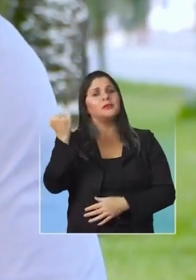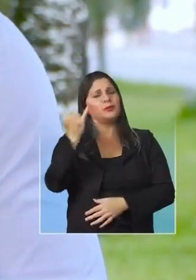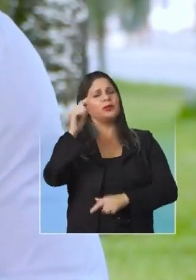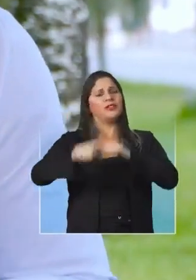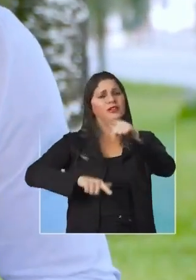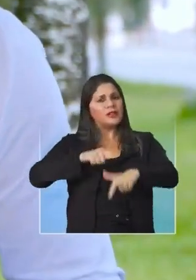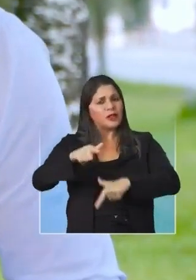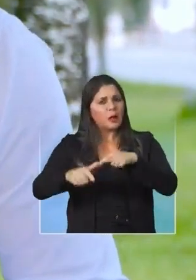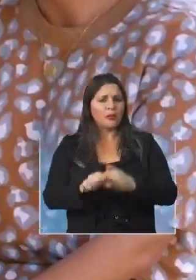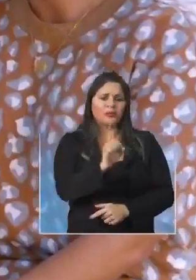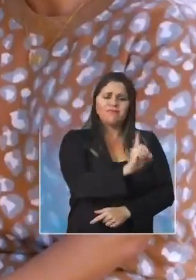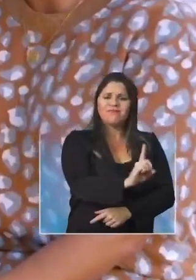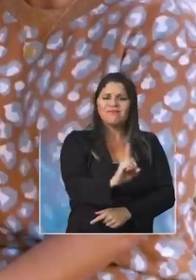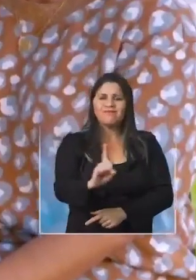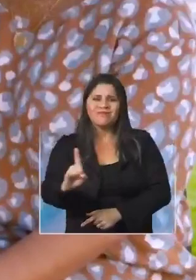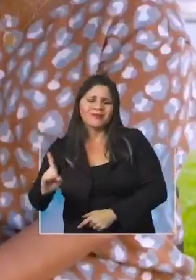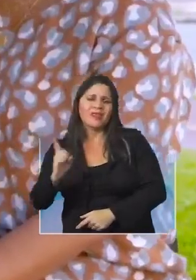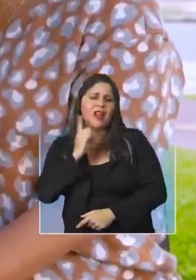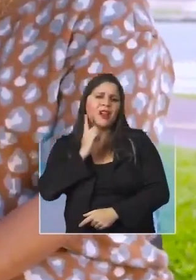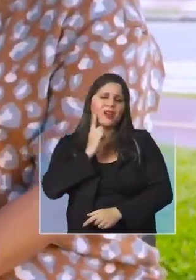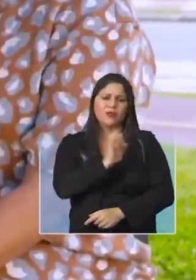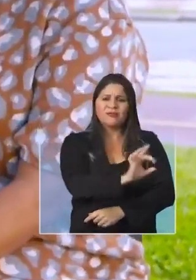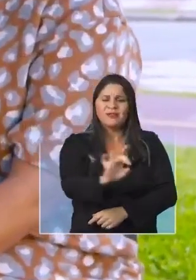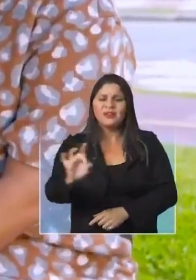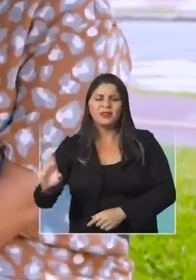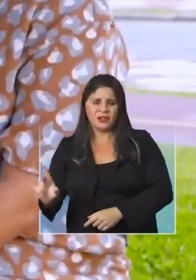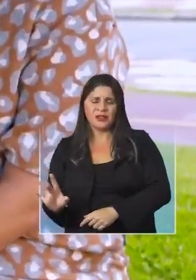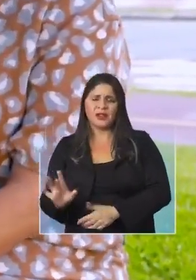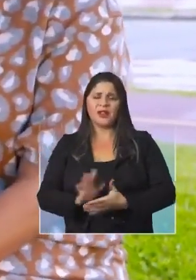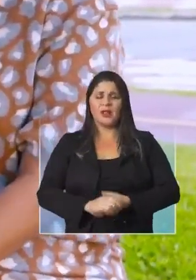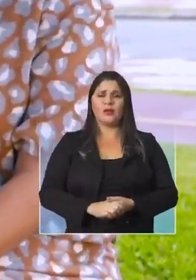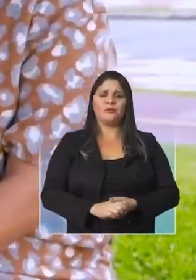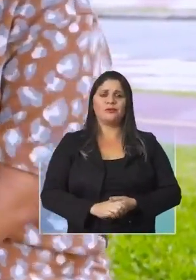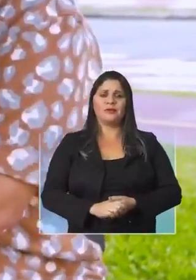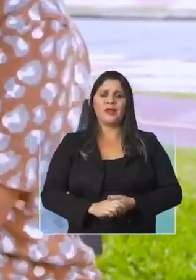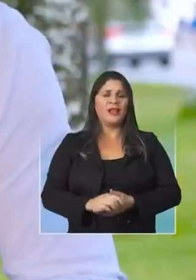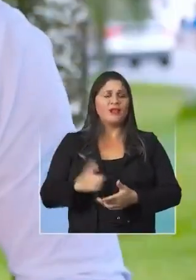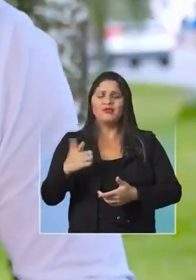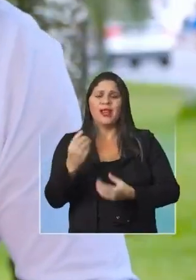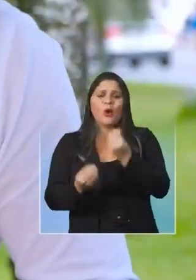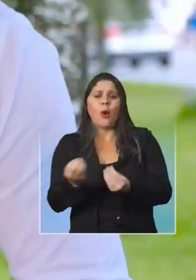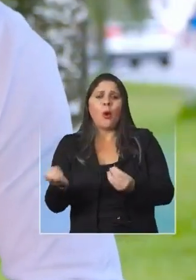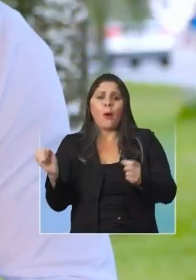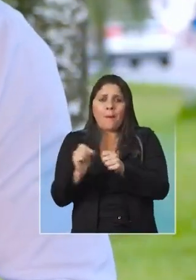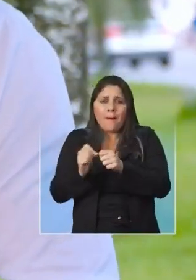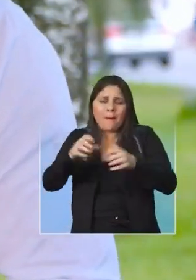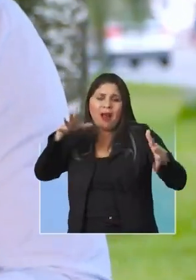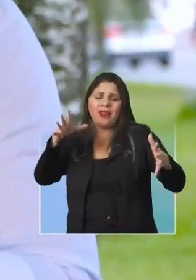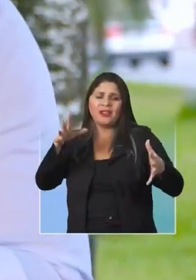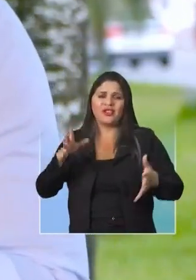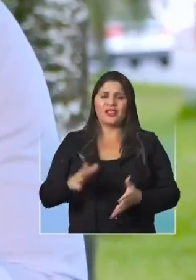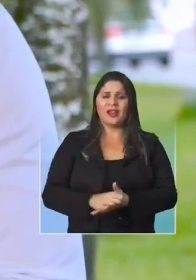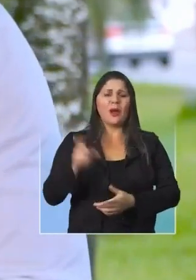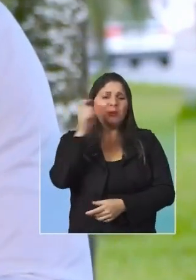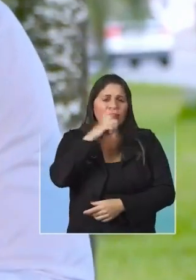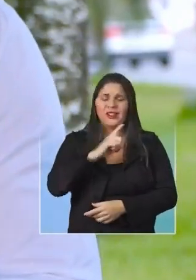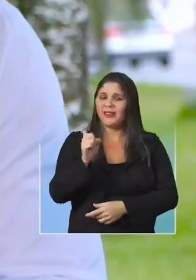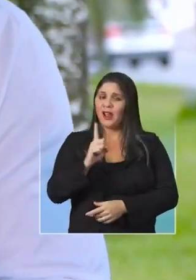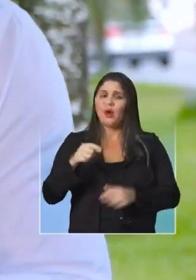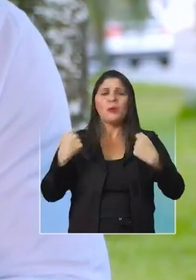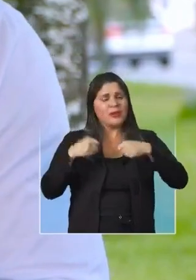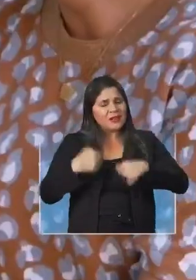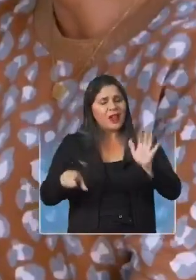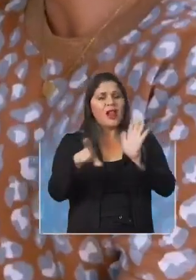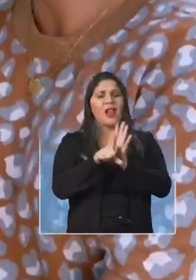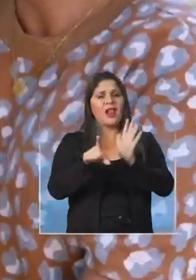trabalhar com cada pessoa. Não tem solução mágica e não tem solução mentirosa. O gestor público tem que trabalhar dentro da lei, da